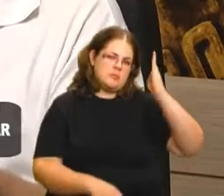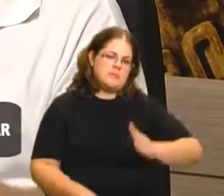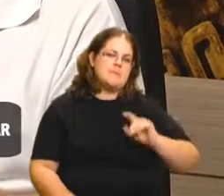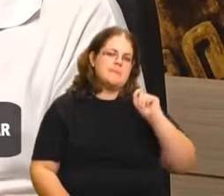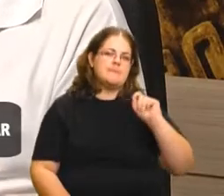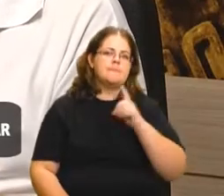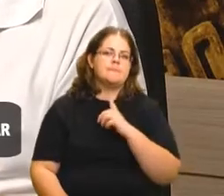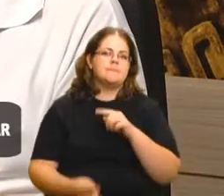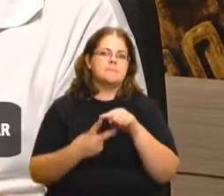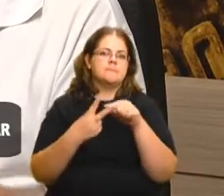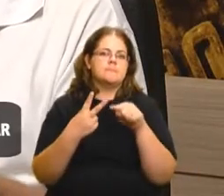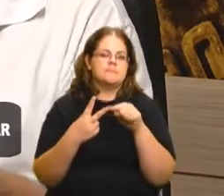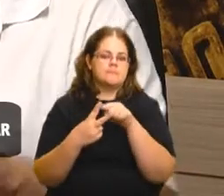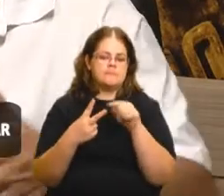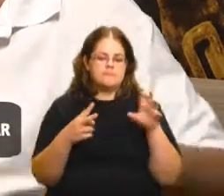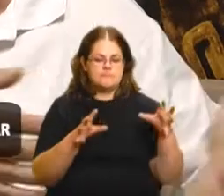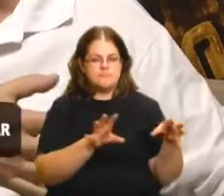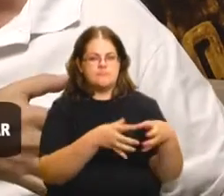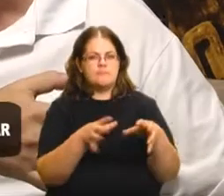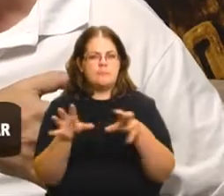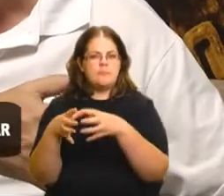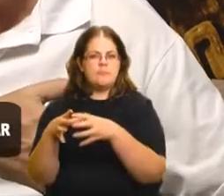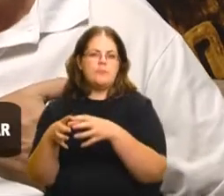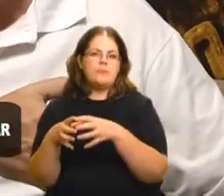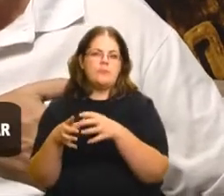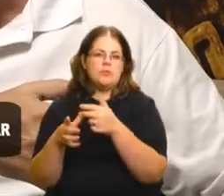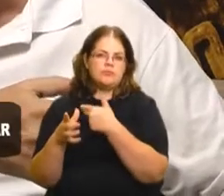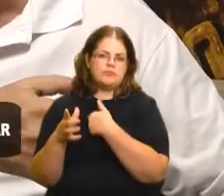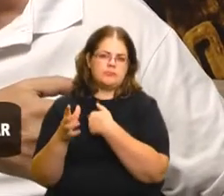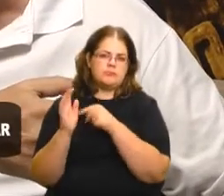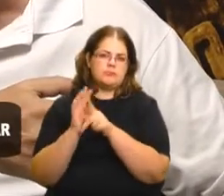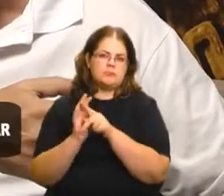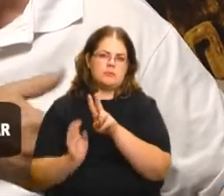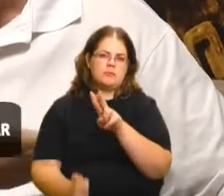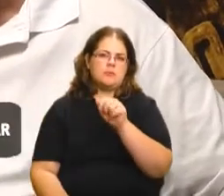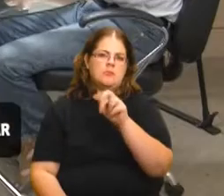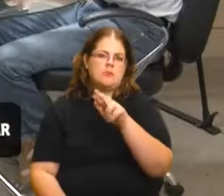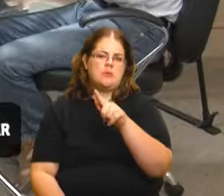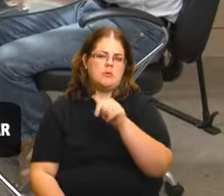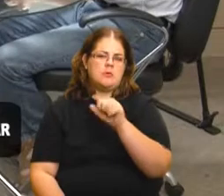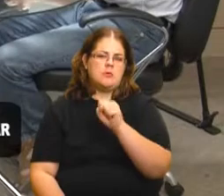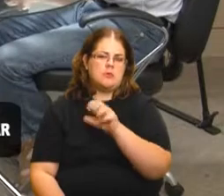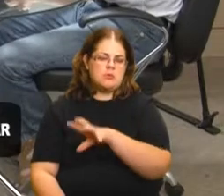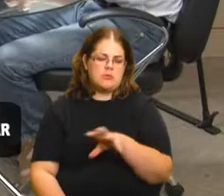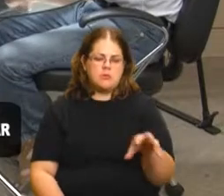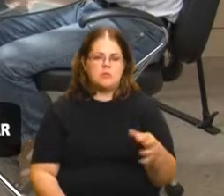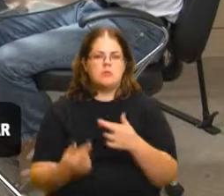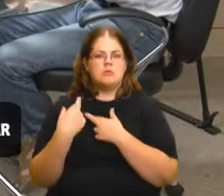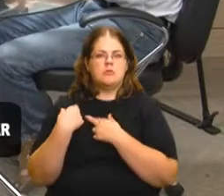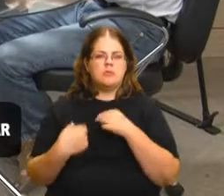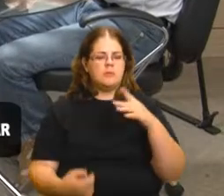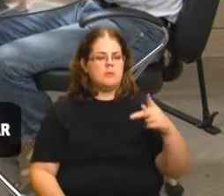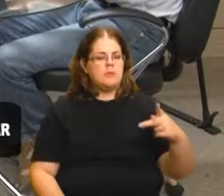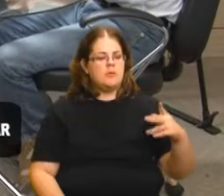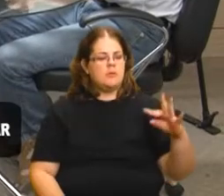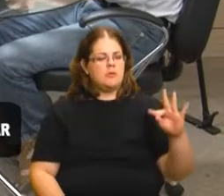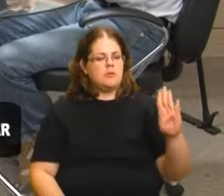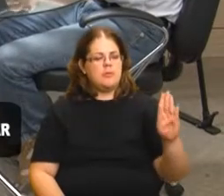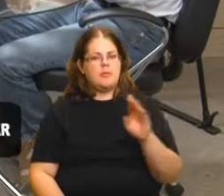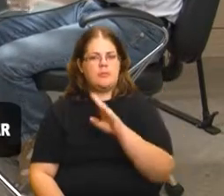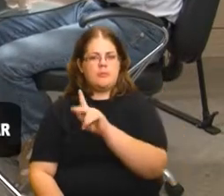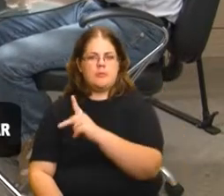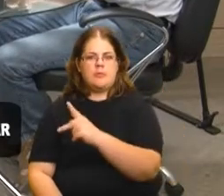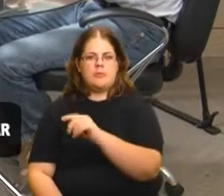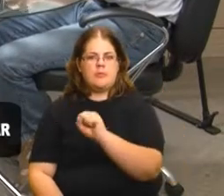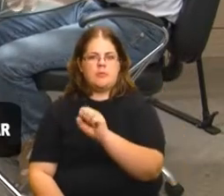nacionais, 2 deles tinham sido criados pelo Vargas, criou 2 ao mesmo tempo, né? PTB e PSD. Isso